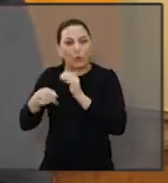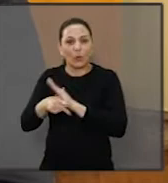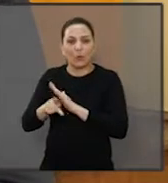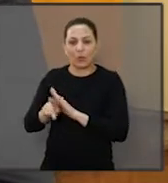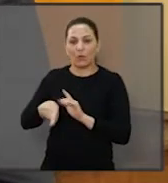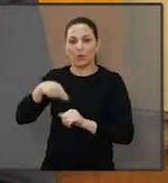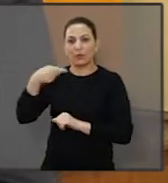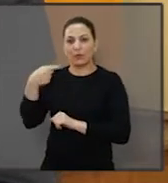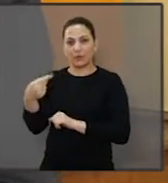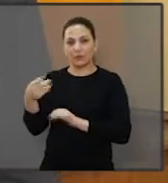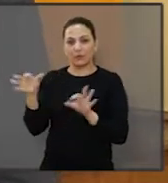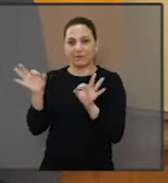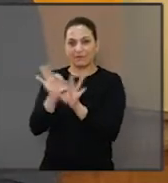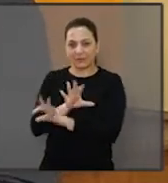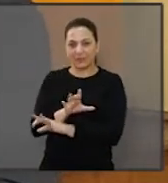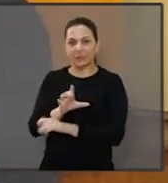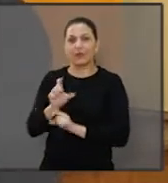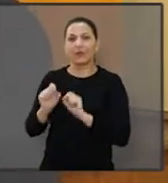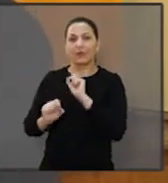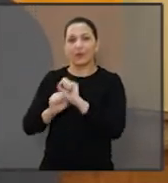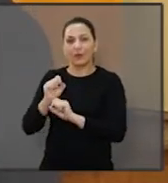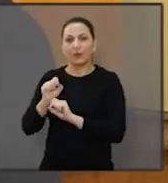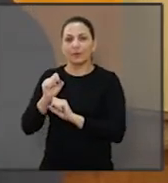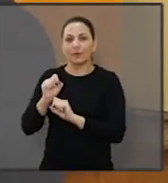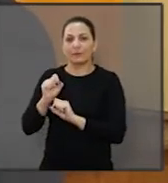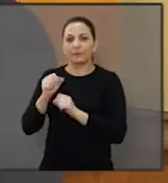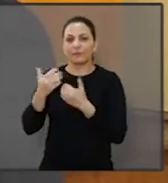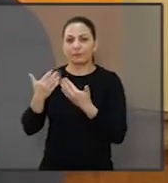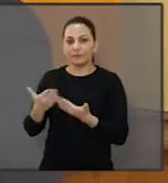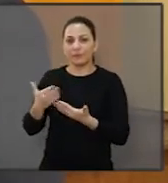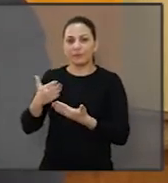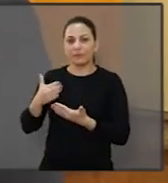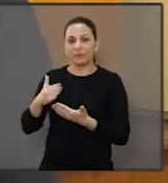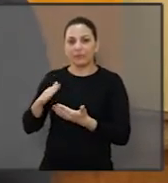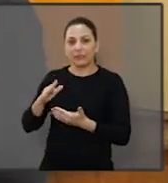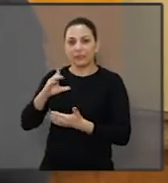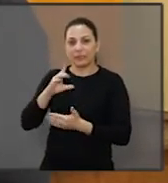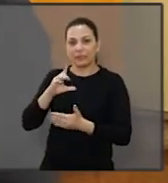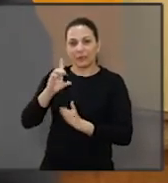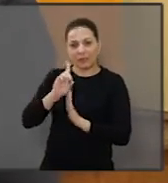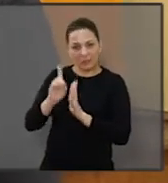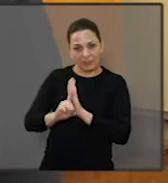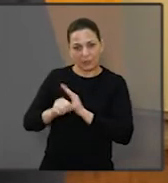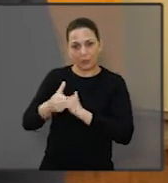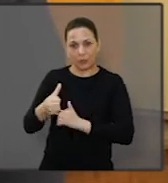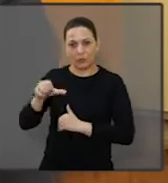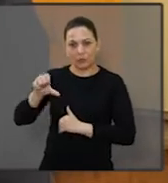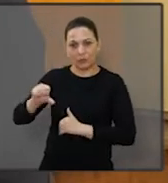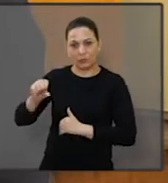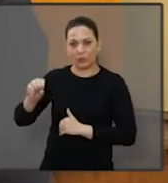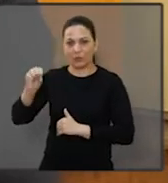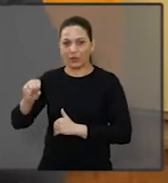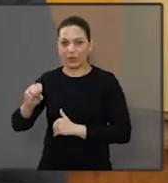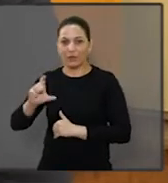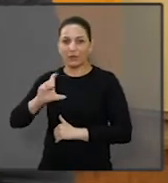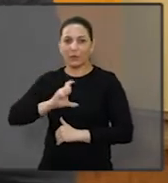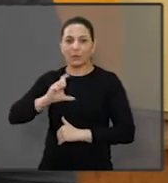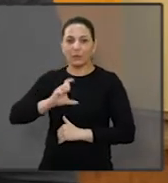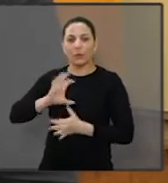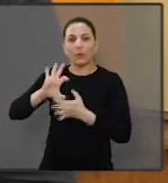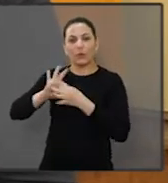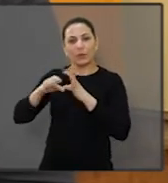depois, para finalizar, né, essa década de 90, veio a medalha